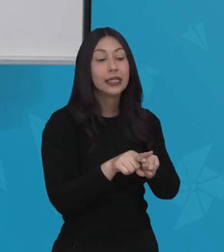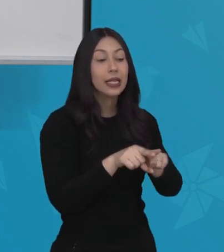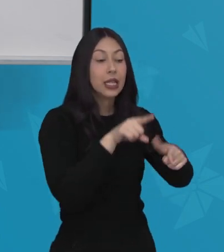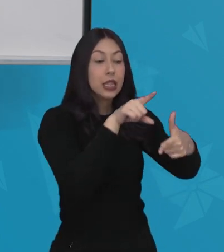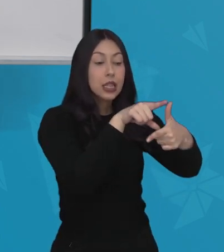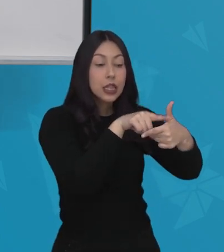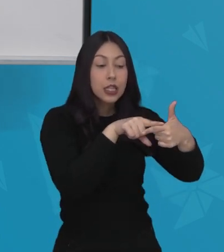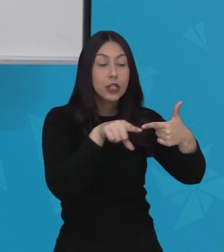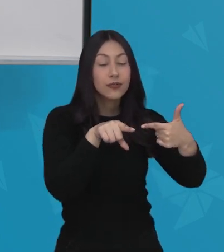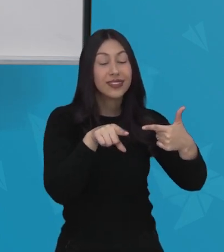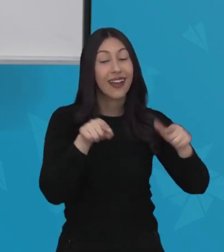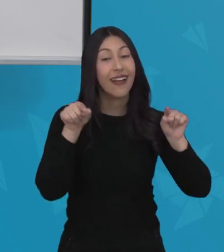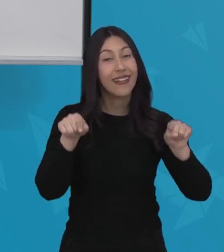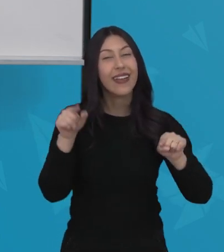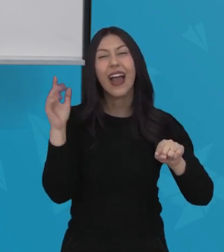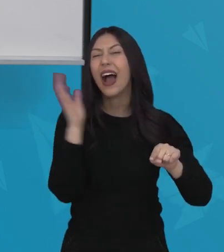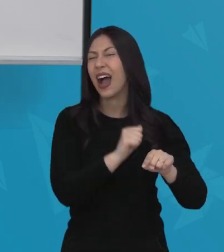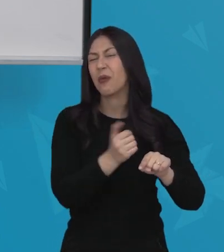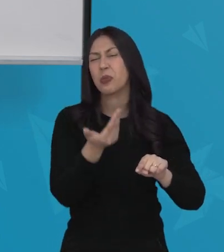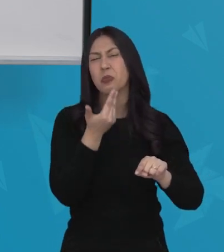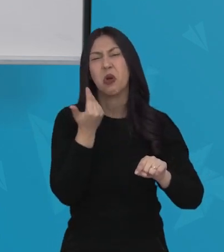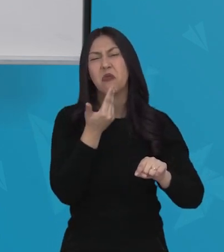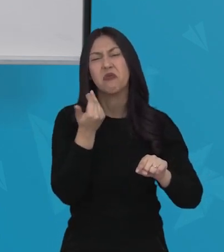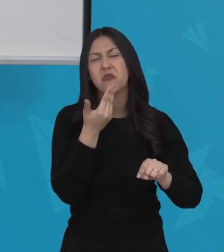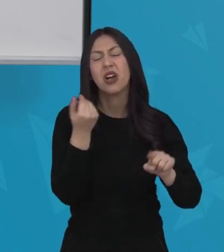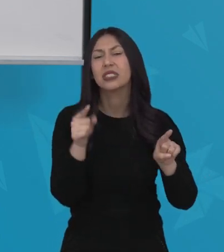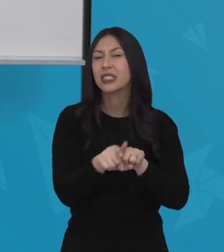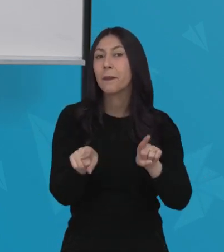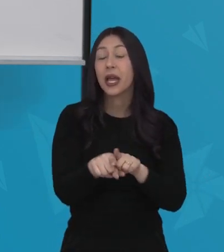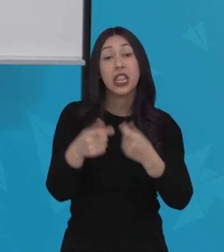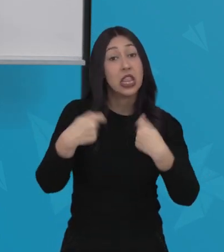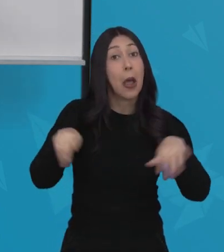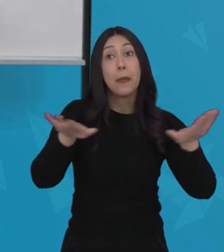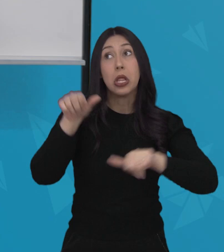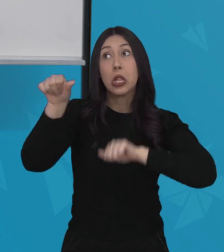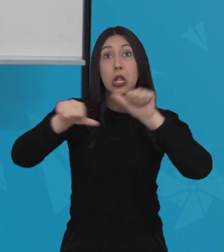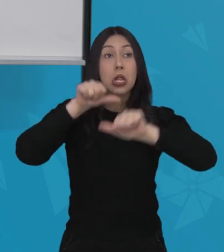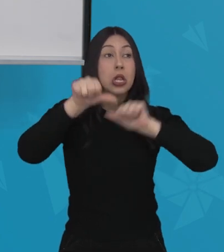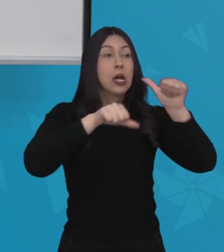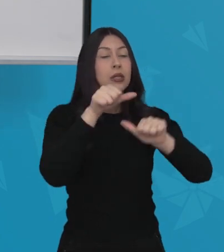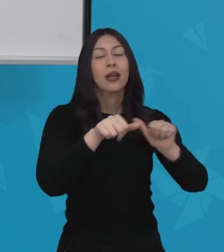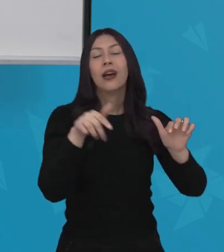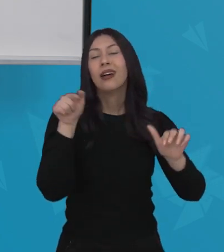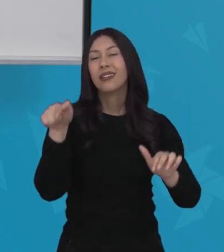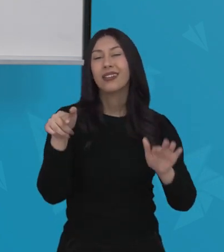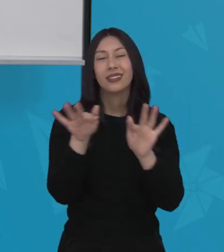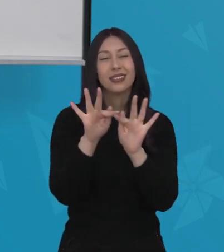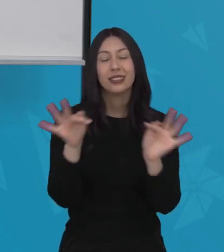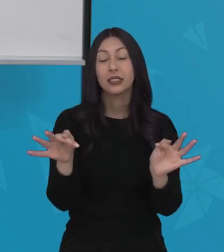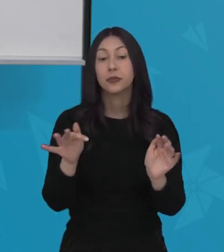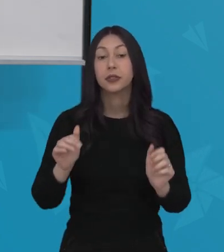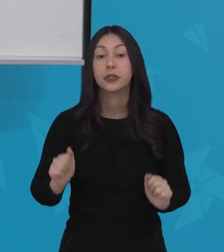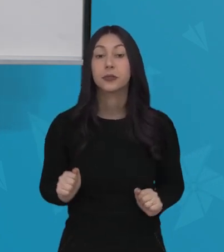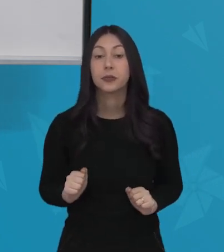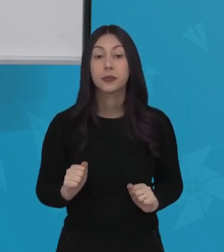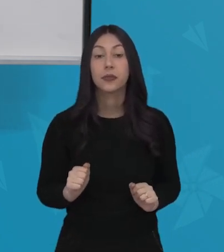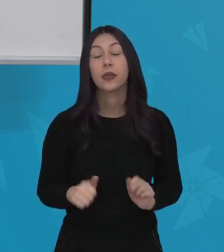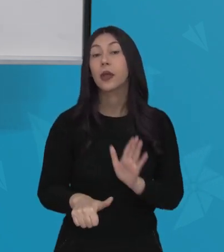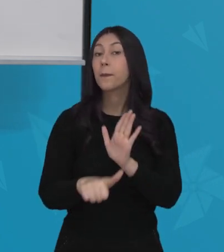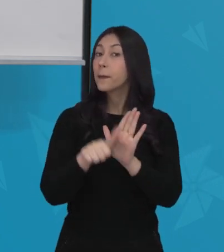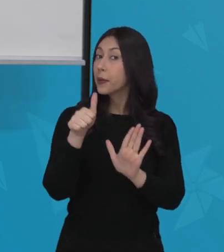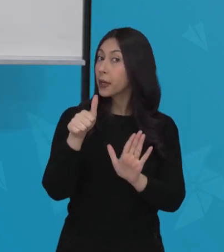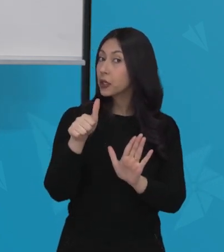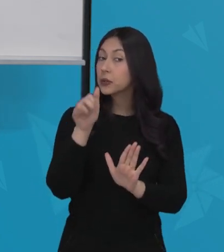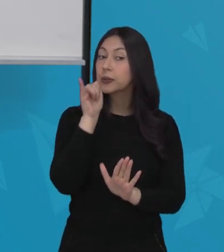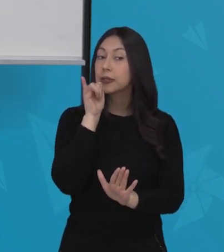divisão. Aqui o papo vai ser um pouco mais rápido, eu acho que é um pouco mais intuitivo, não tem que ficar fazendo mudança e tudo mais, é mais simples. Vamos trabalhar com